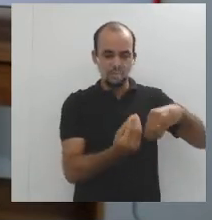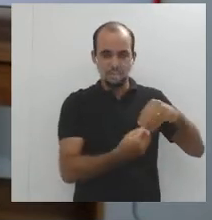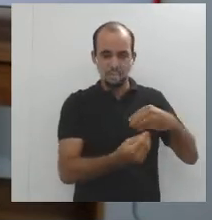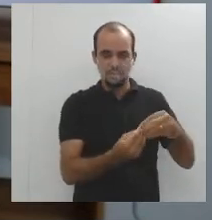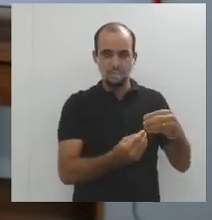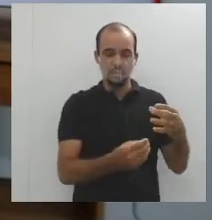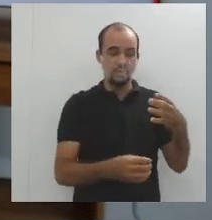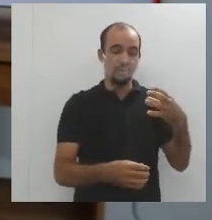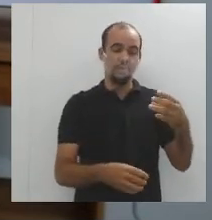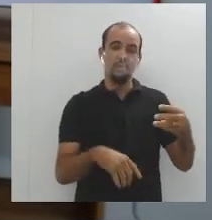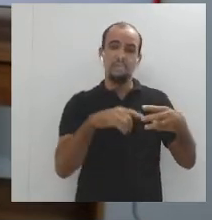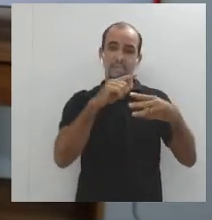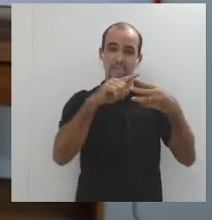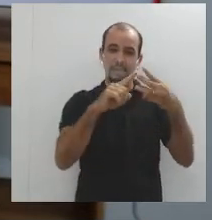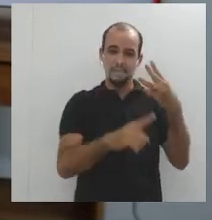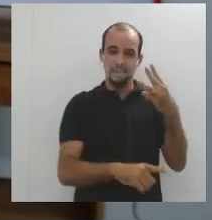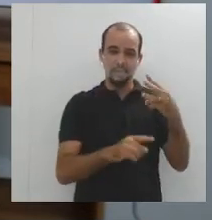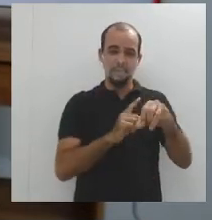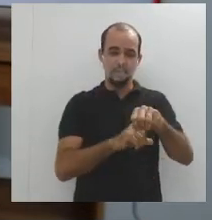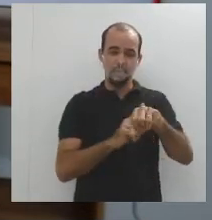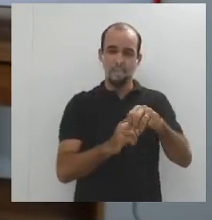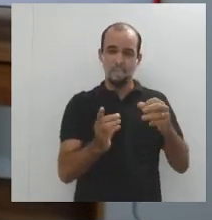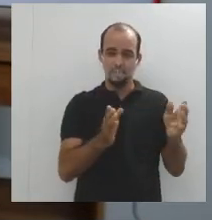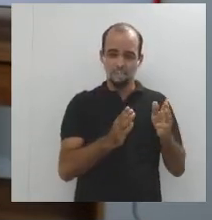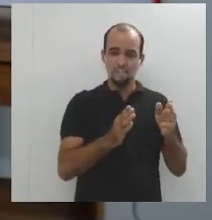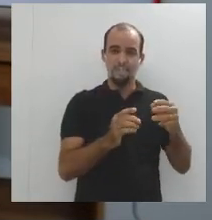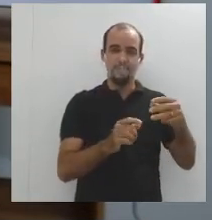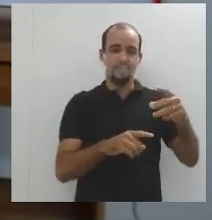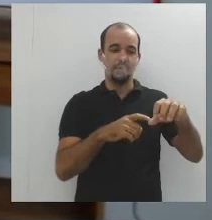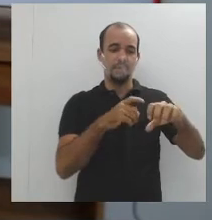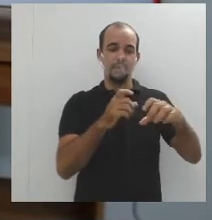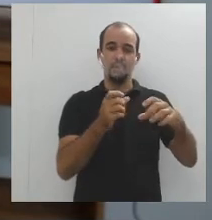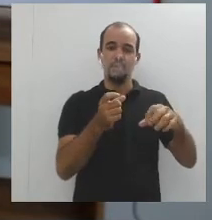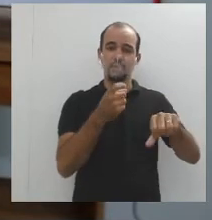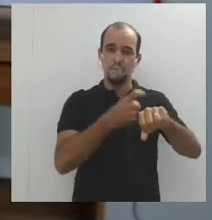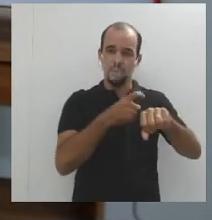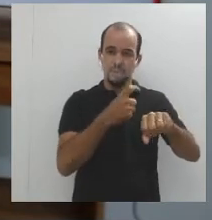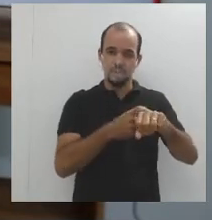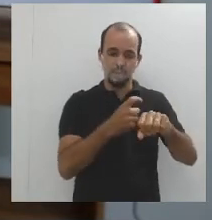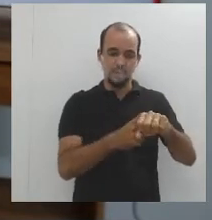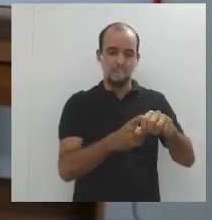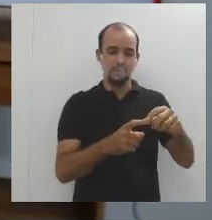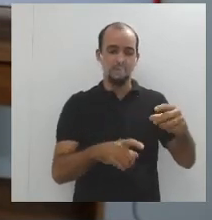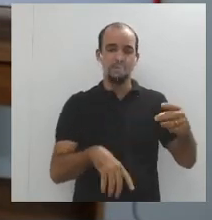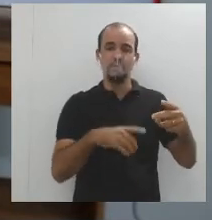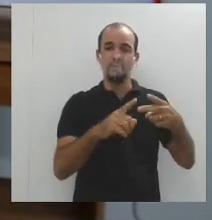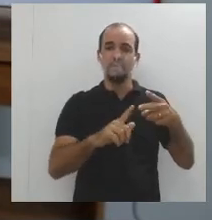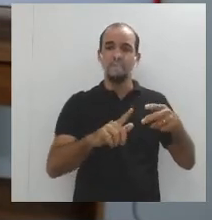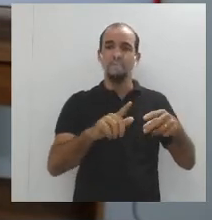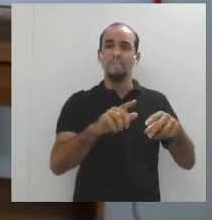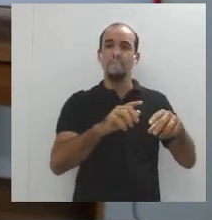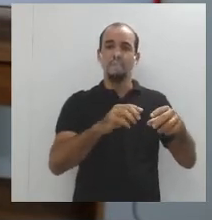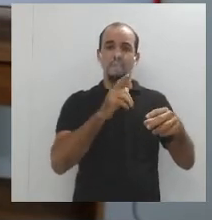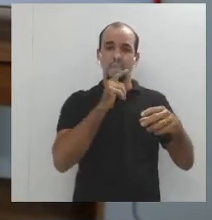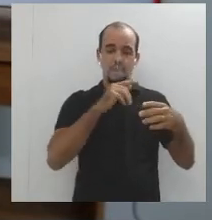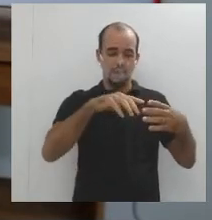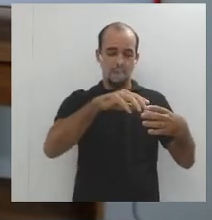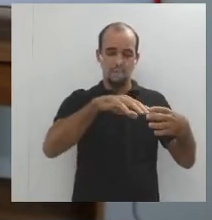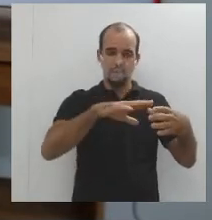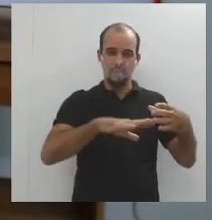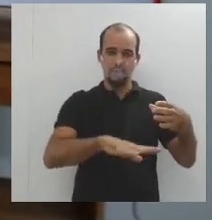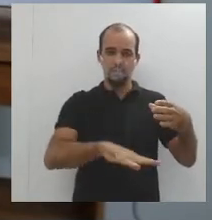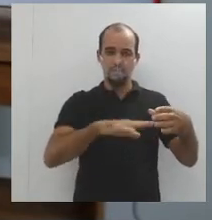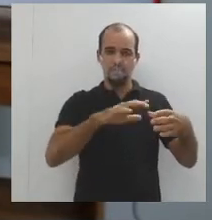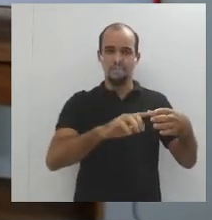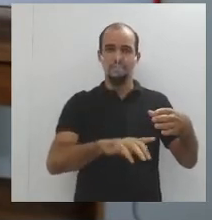3 fases, uma fase sólida, uma fase líquida, tá bom? Beleza? E